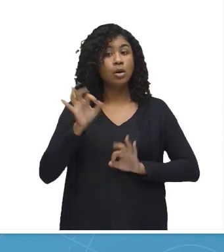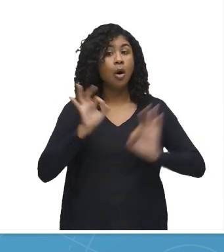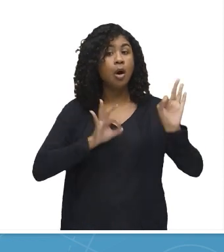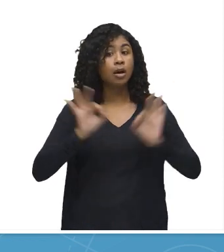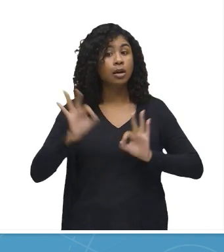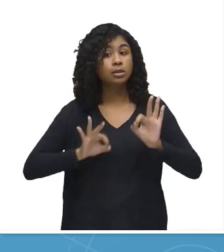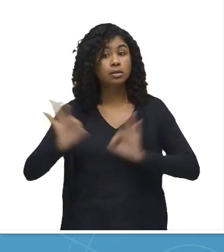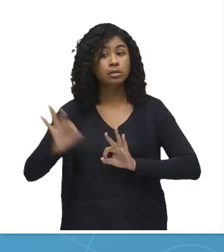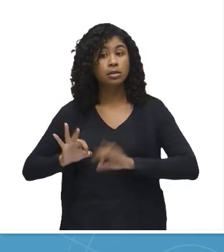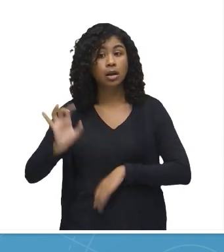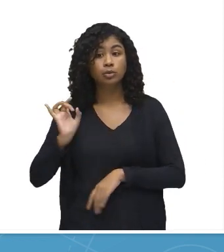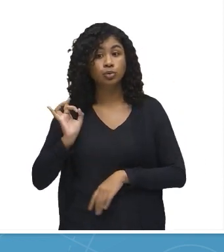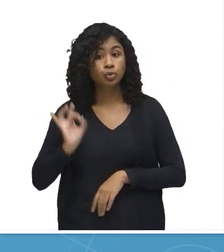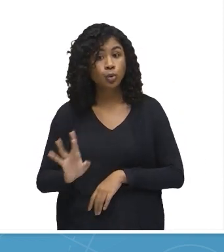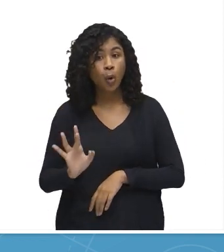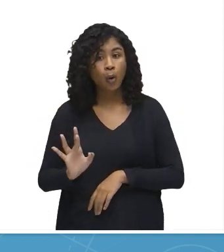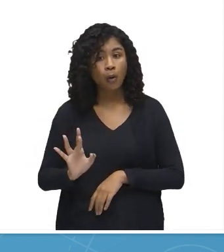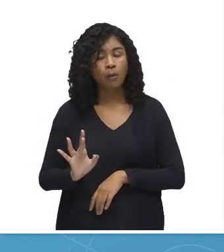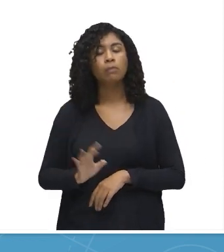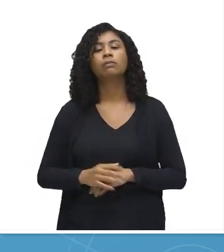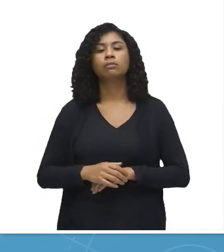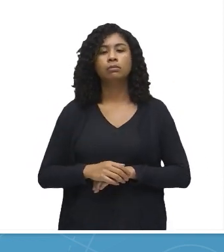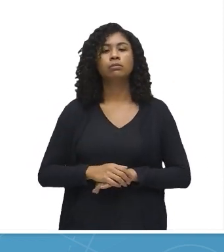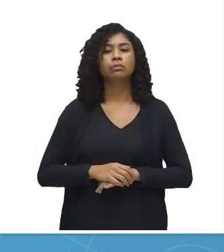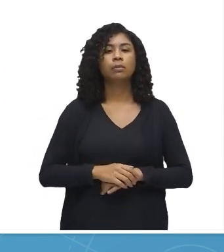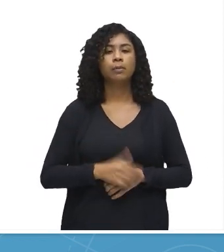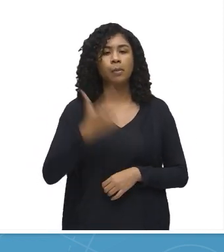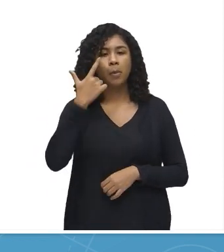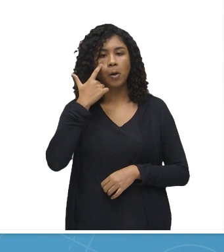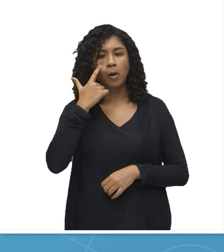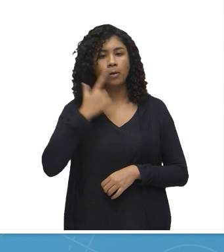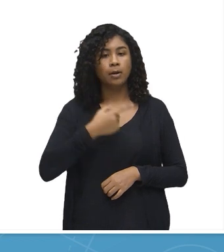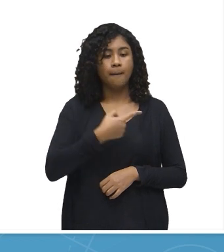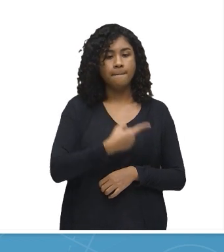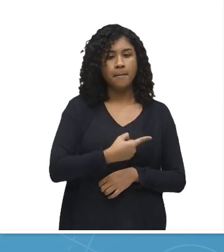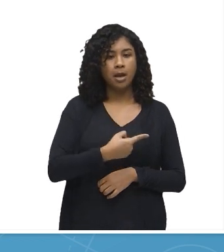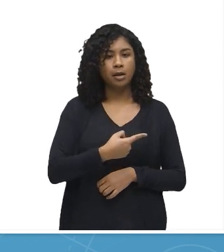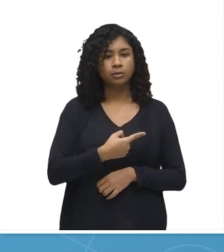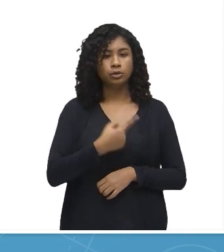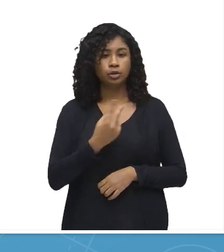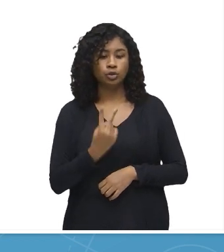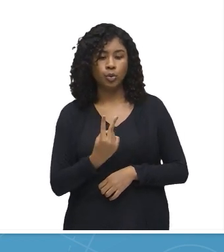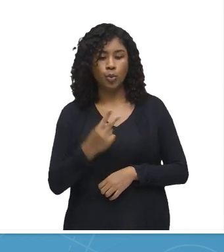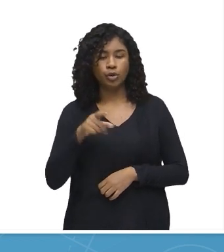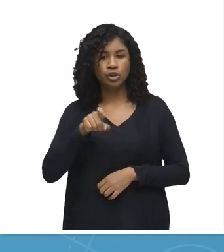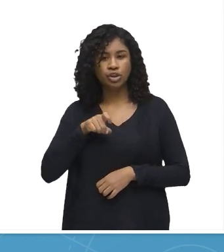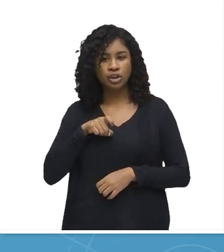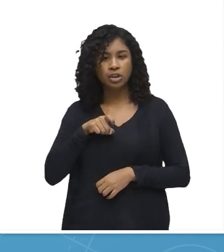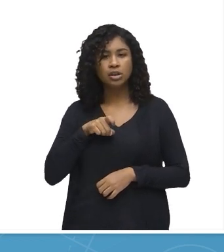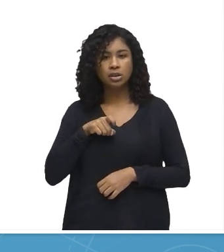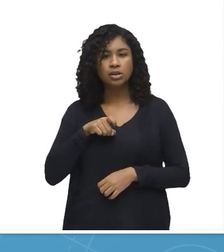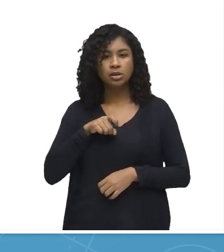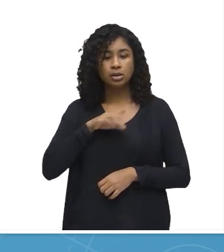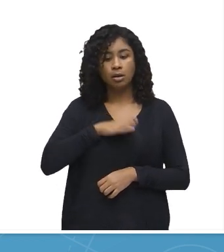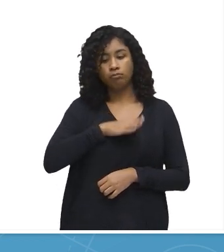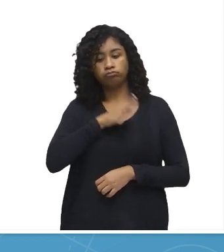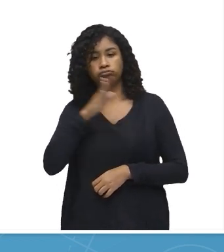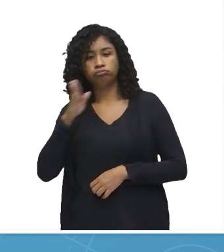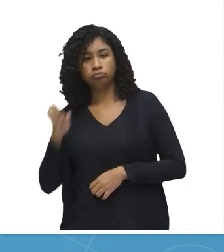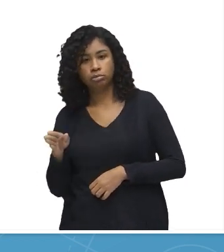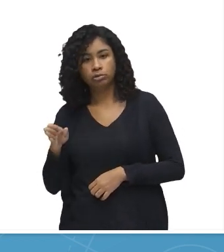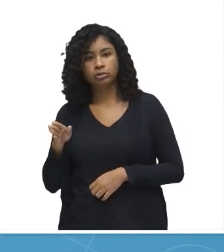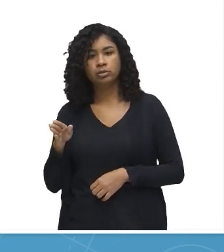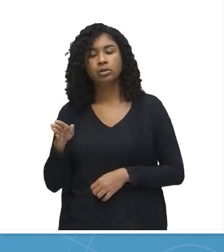os termos, ok? Percebam que o menos 2x ele está no segundo membro, ou seja, à direita do sinal de